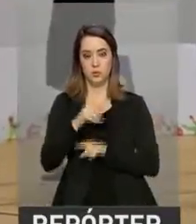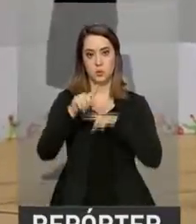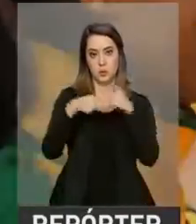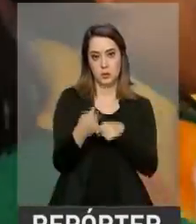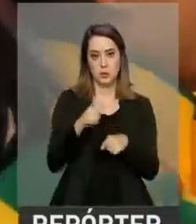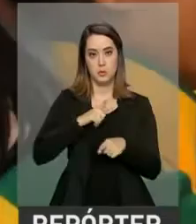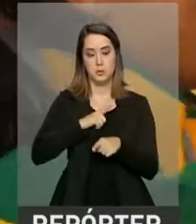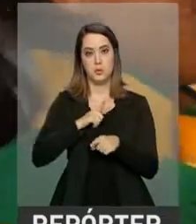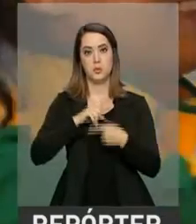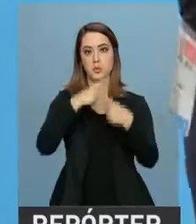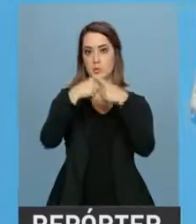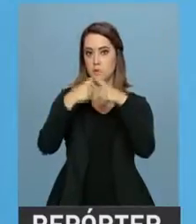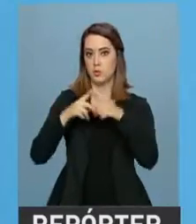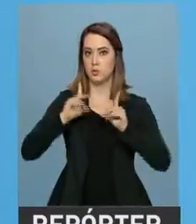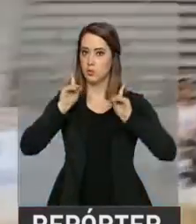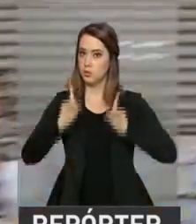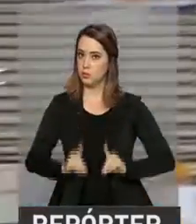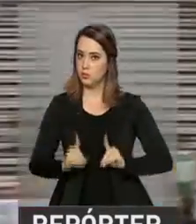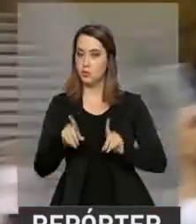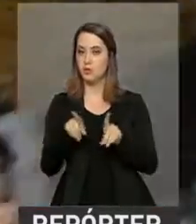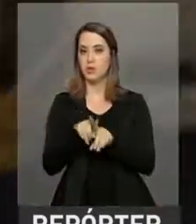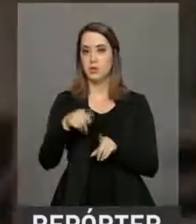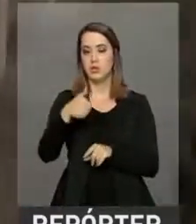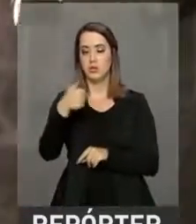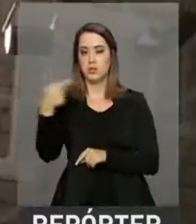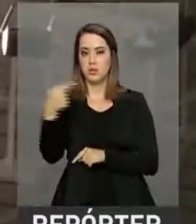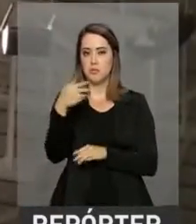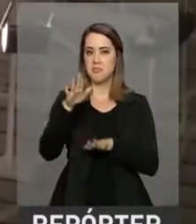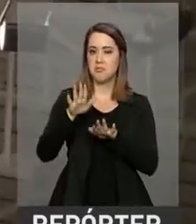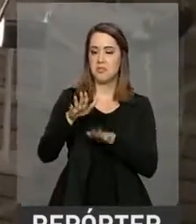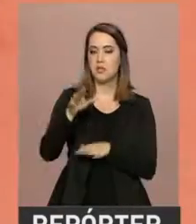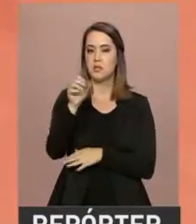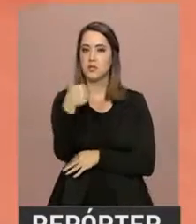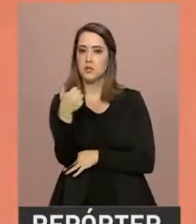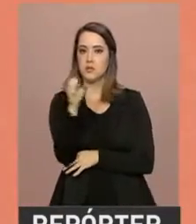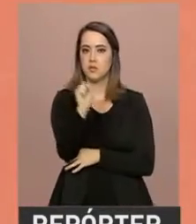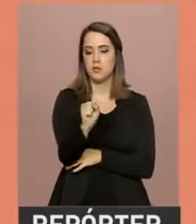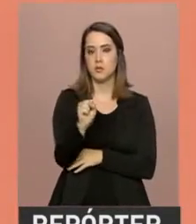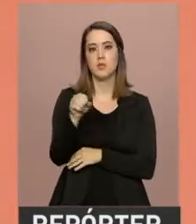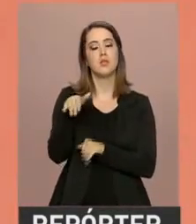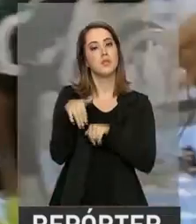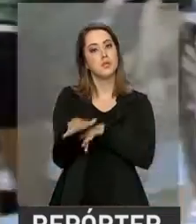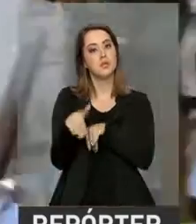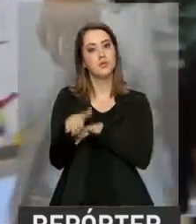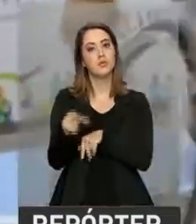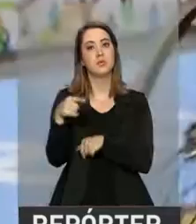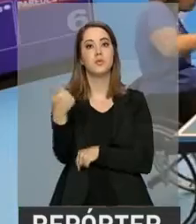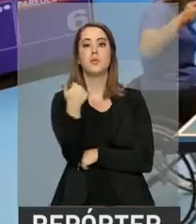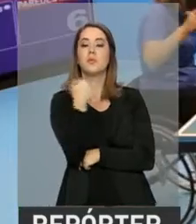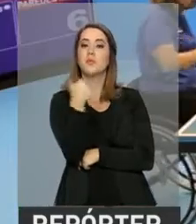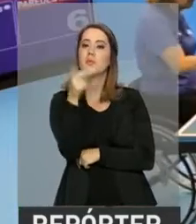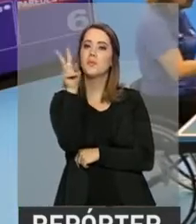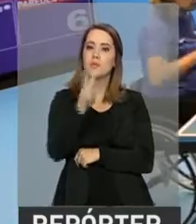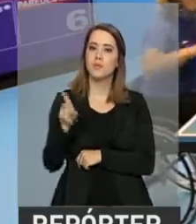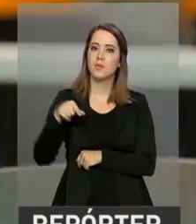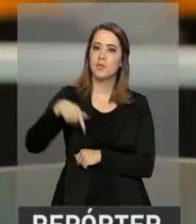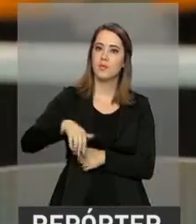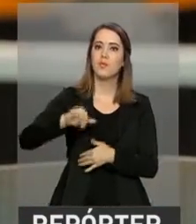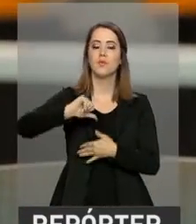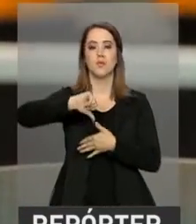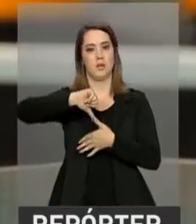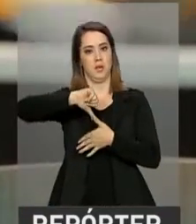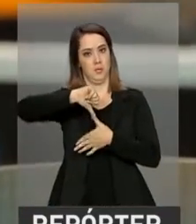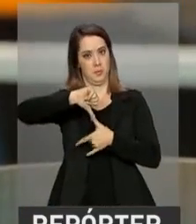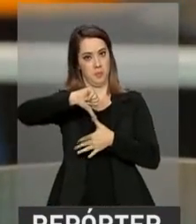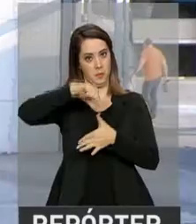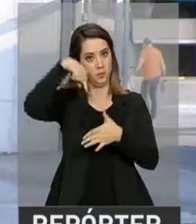entre 7 e 18 de setembro será a primeira vez que eles são realizados na américa do sul ea preparação para esses eventos